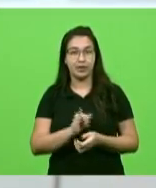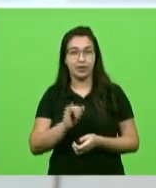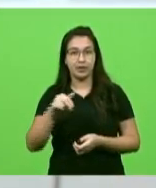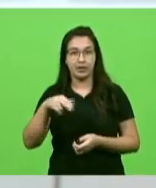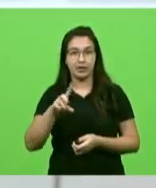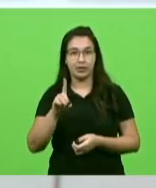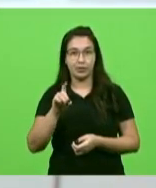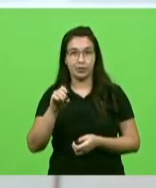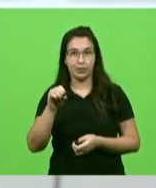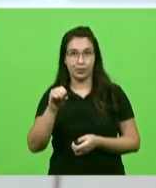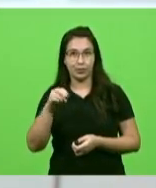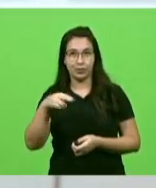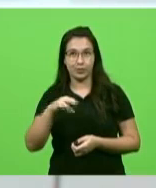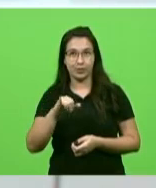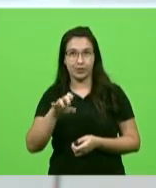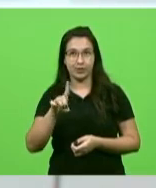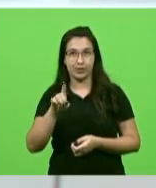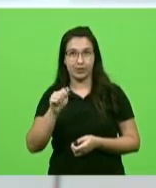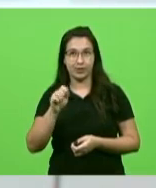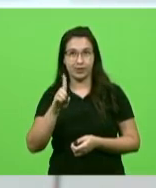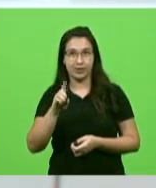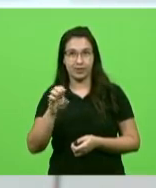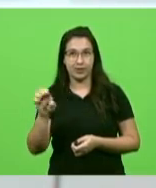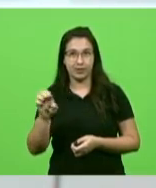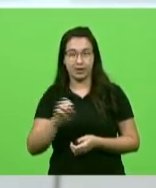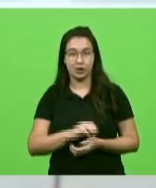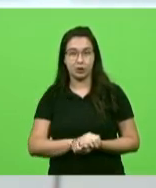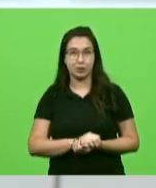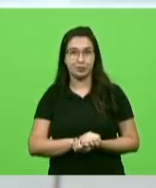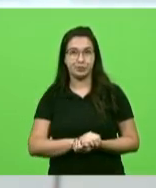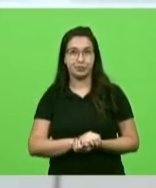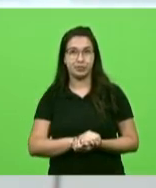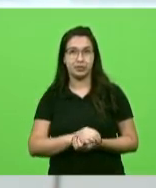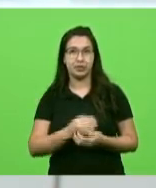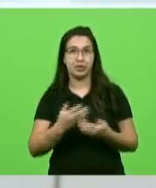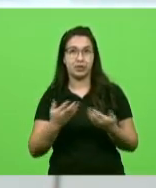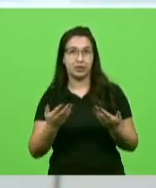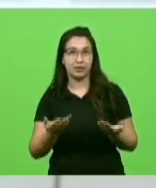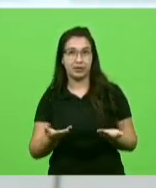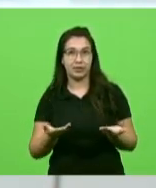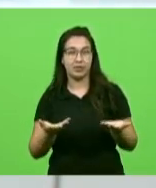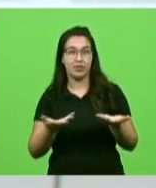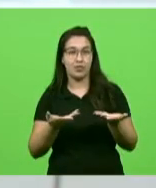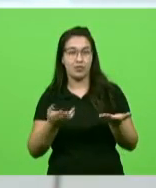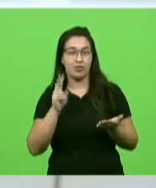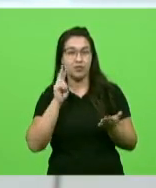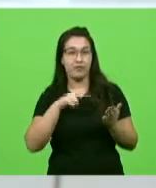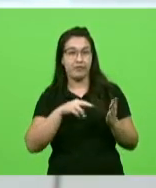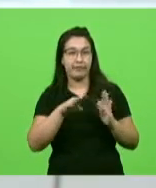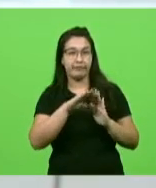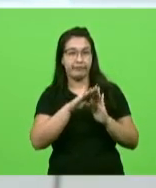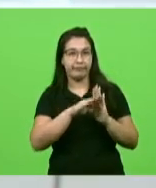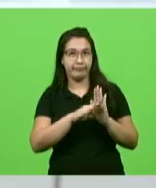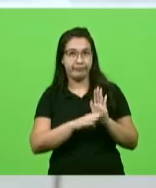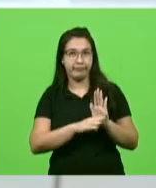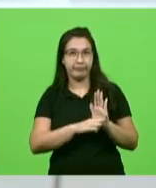igualmente sobre as espírito passa a enfrentar os fatos deduzidos na representação